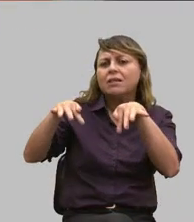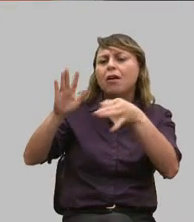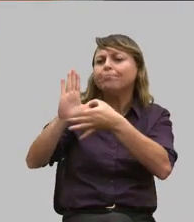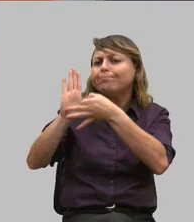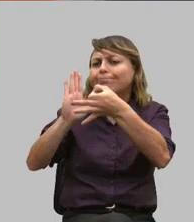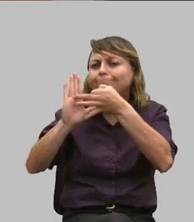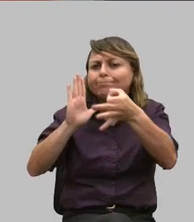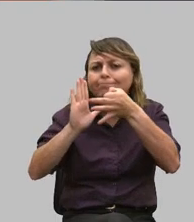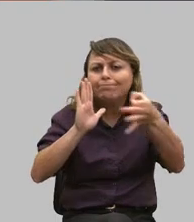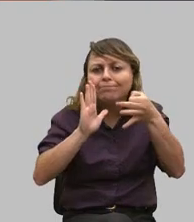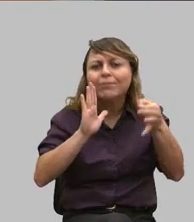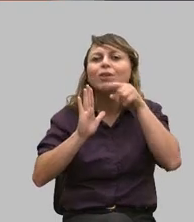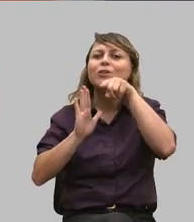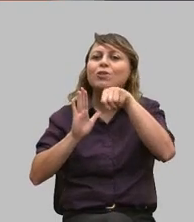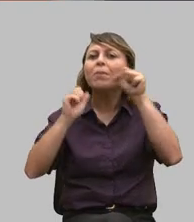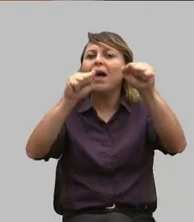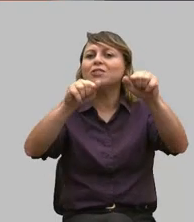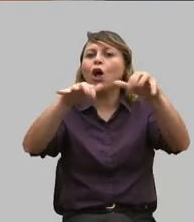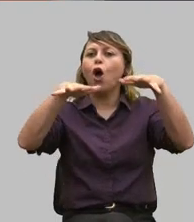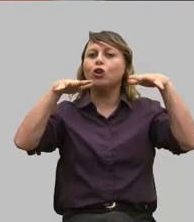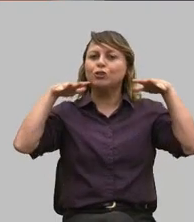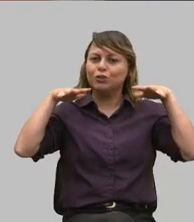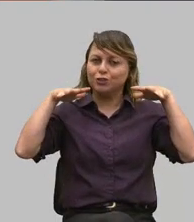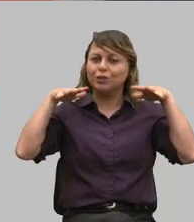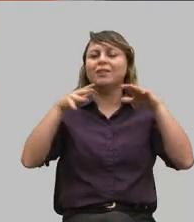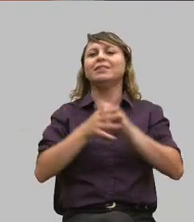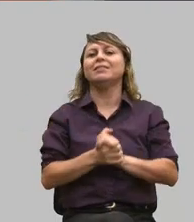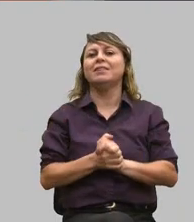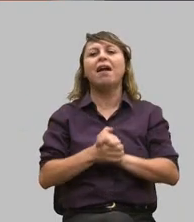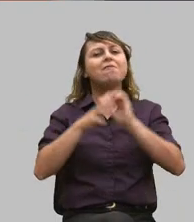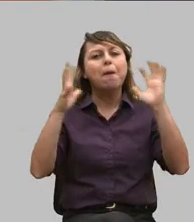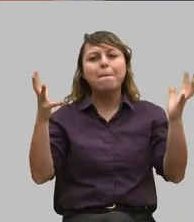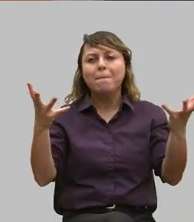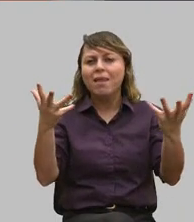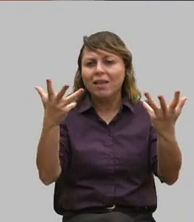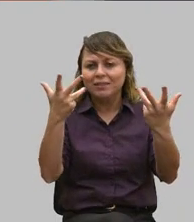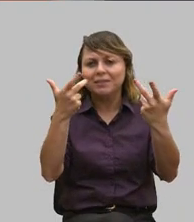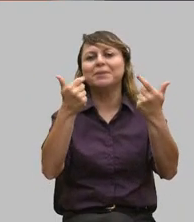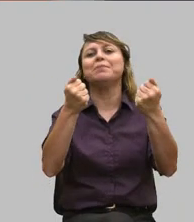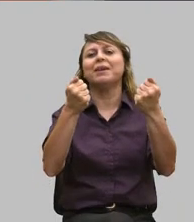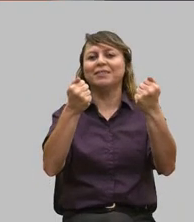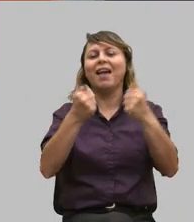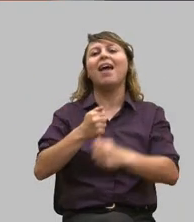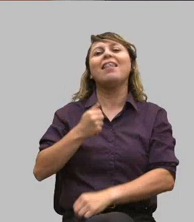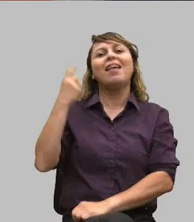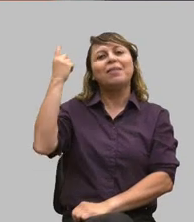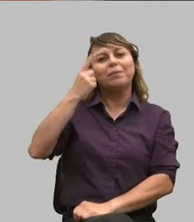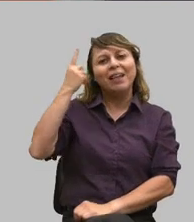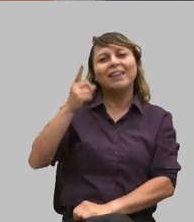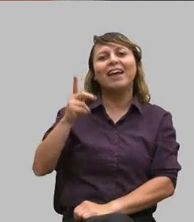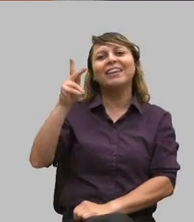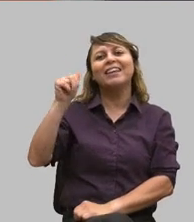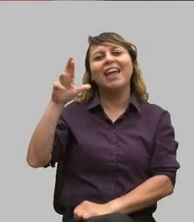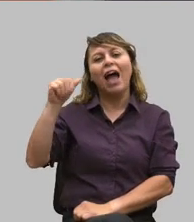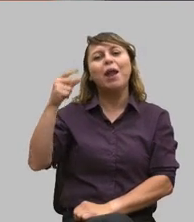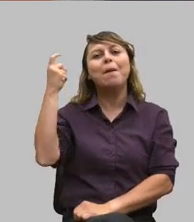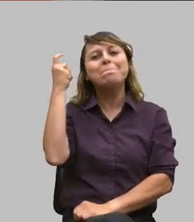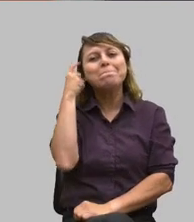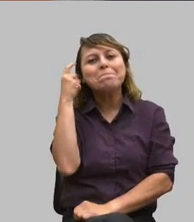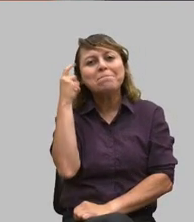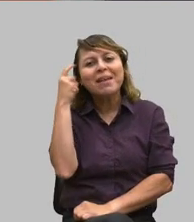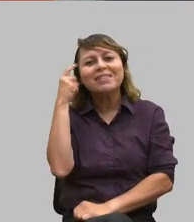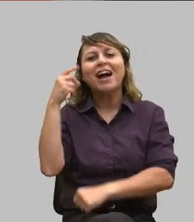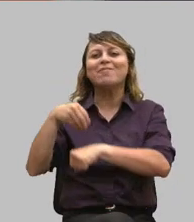respeito dessa audiência em que brilhantemente ela e a deputada Quiara pensaram em dar